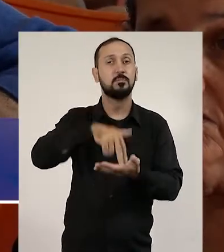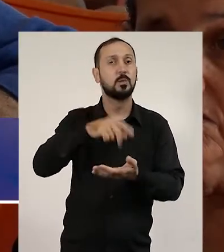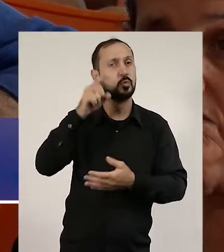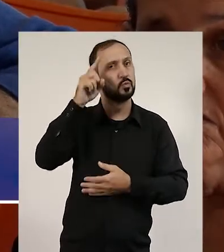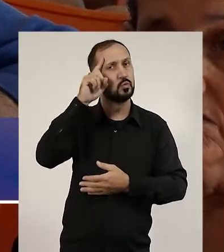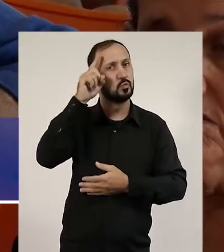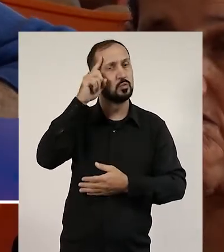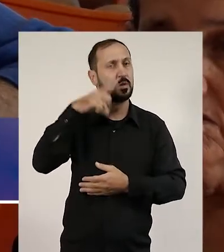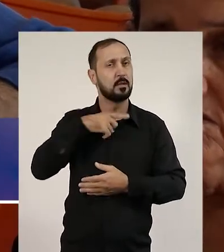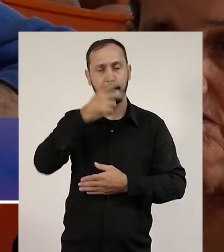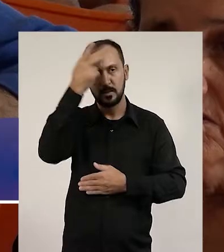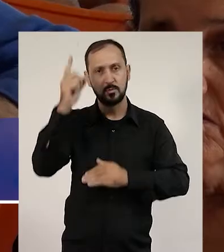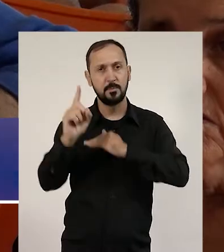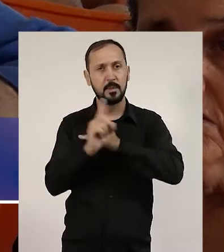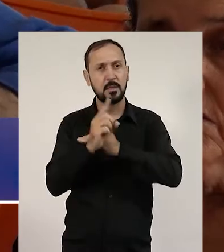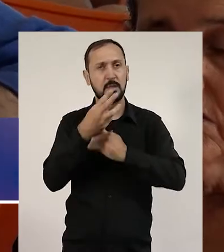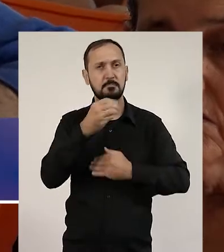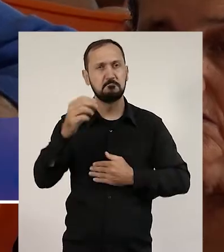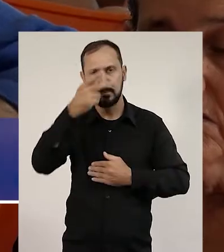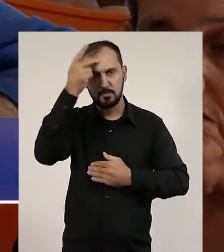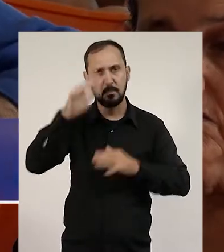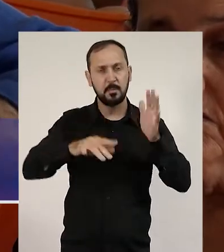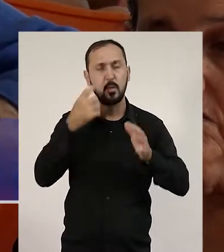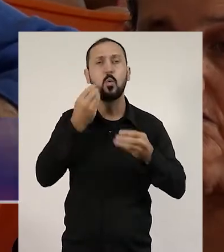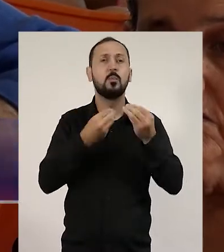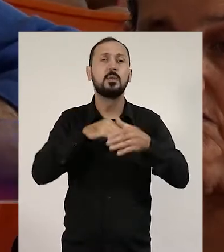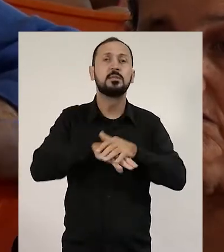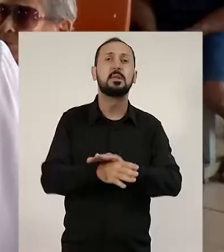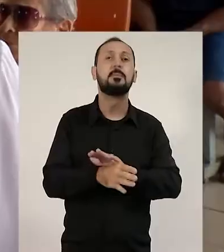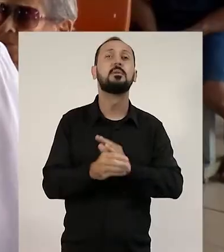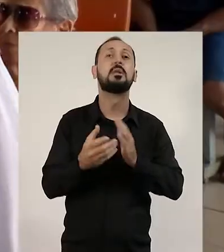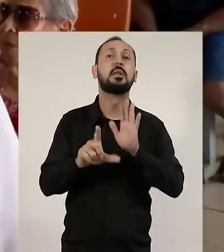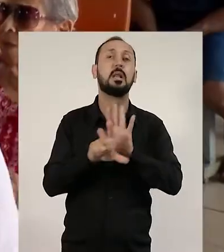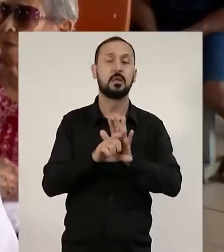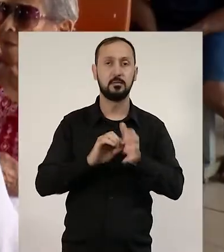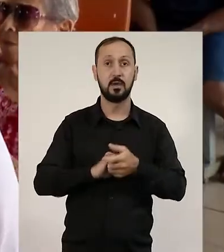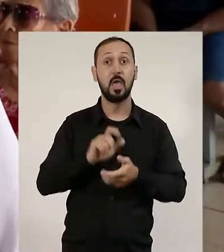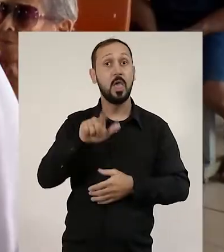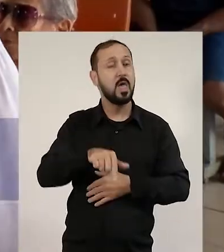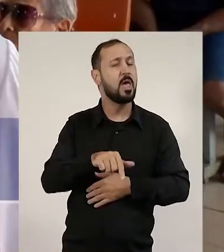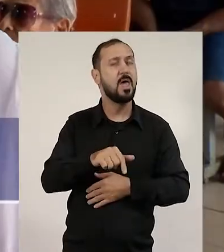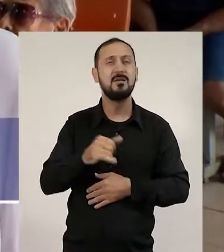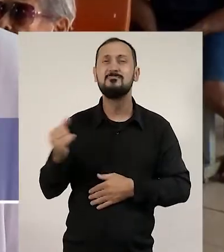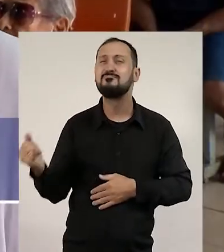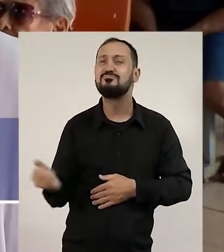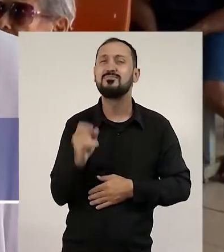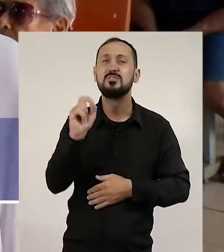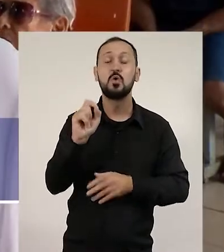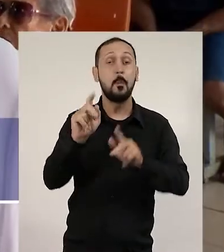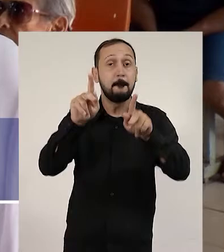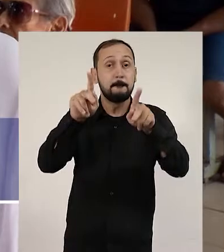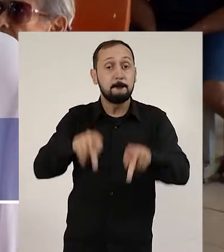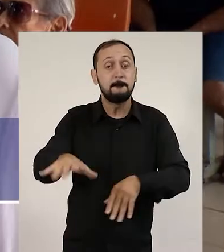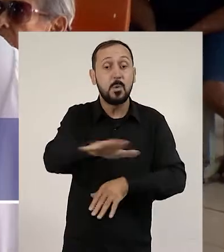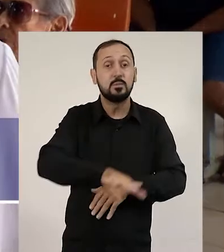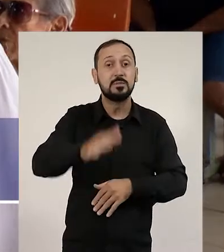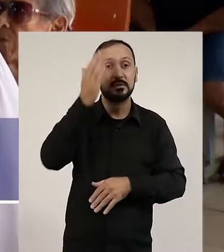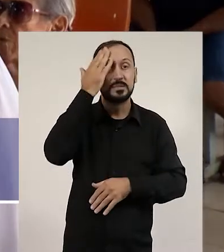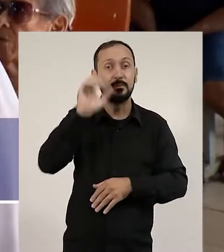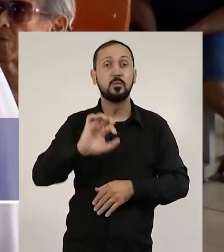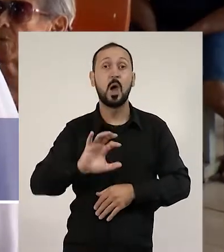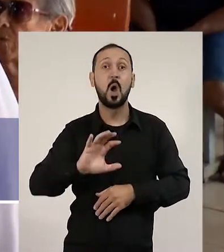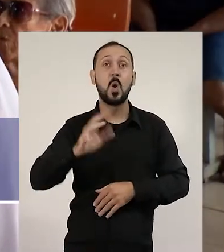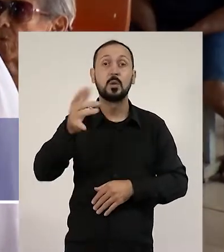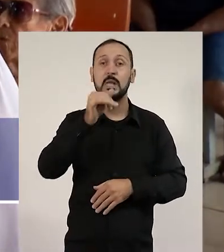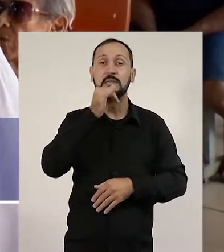os dias para saber o que eles estão fazendo para se adaptar a essa nova lei. É fundamental que a população saiba que, em